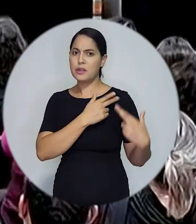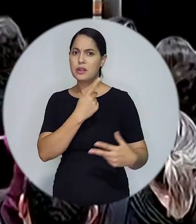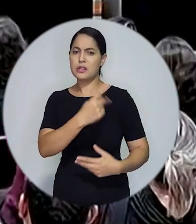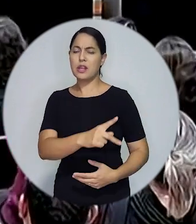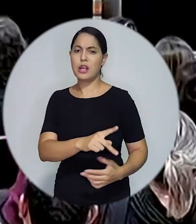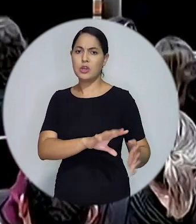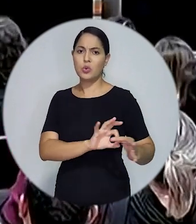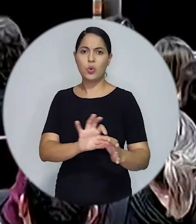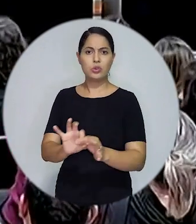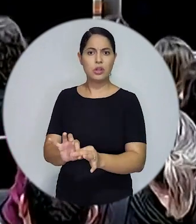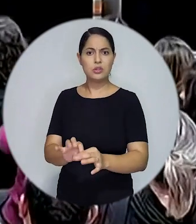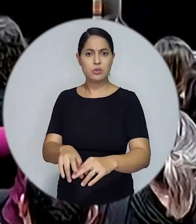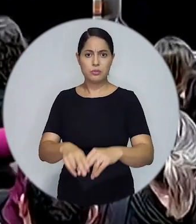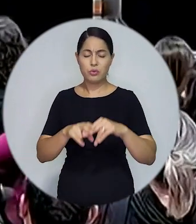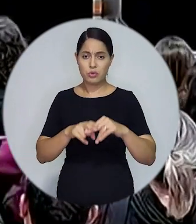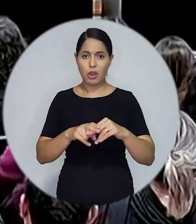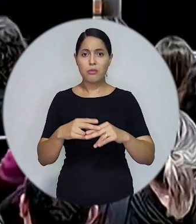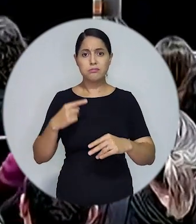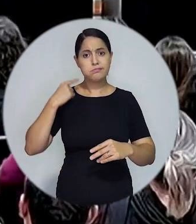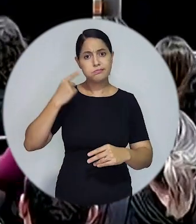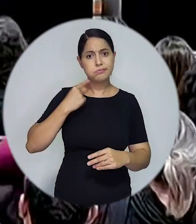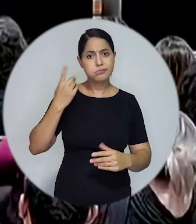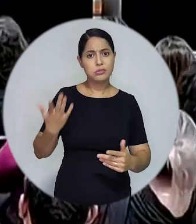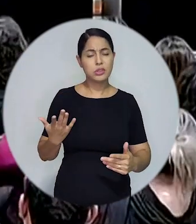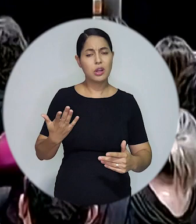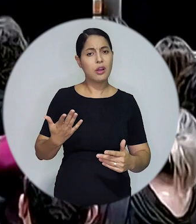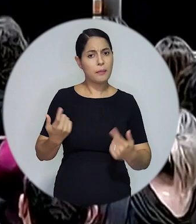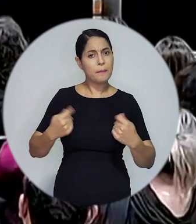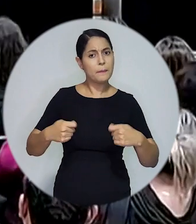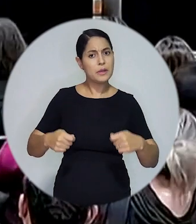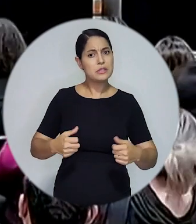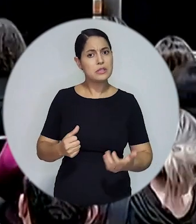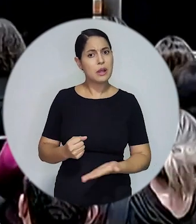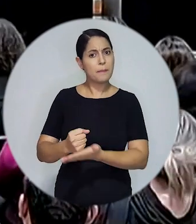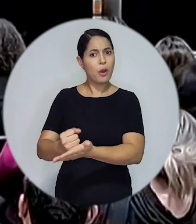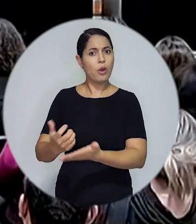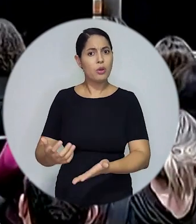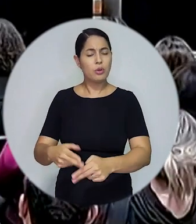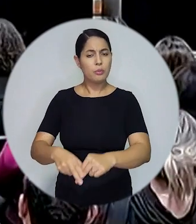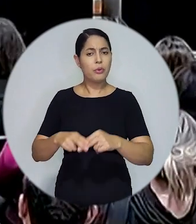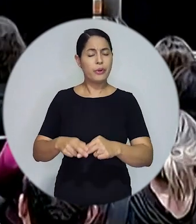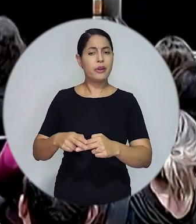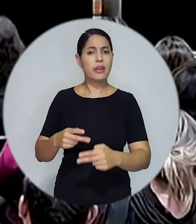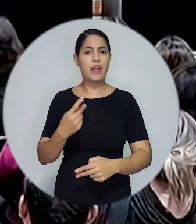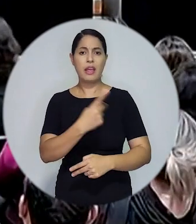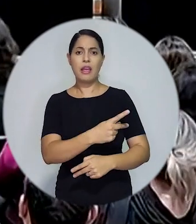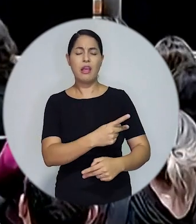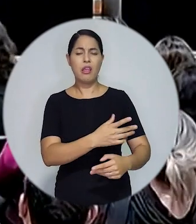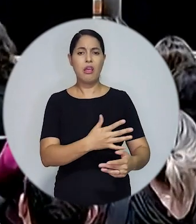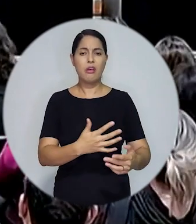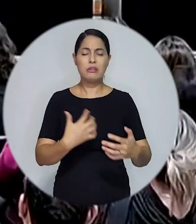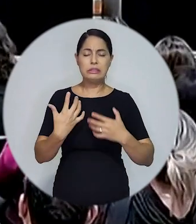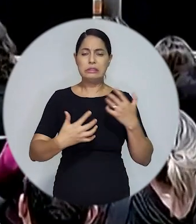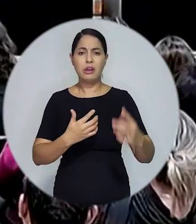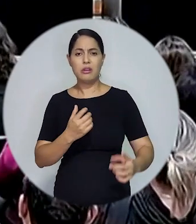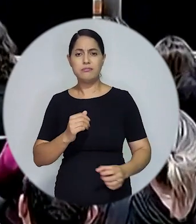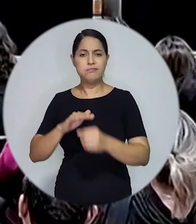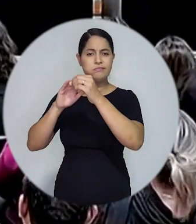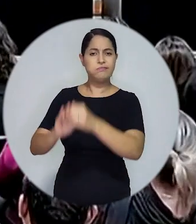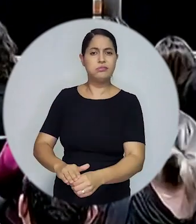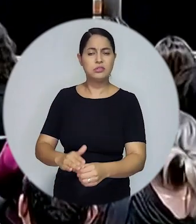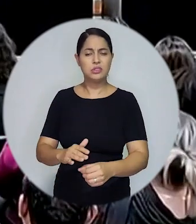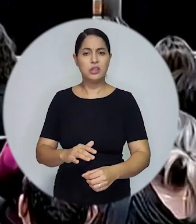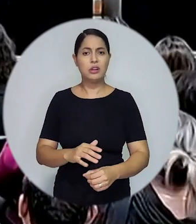física. E o advogado ter na condição a ação de indenização pelo abalo moral, pelo vilipêndio que ele